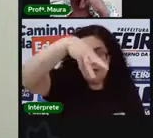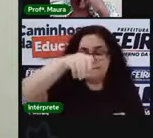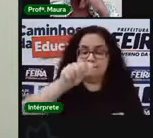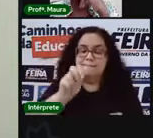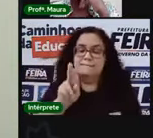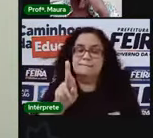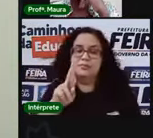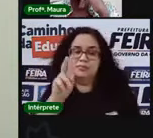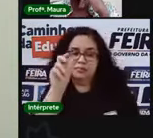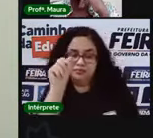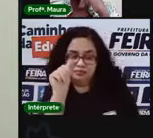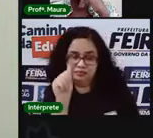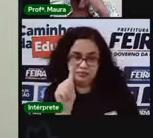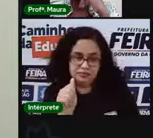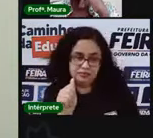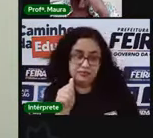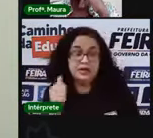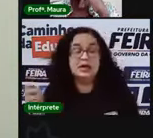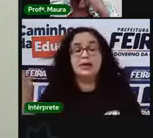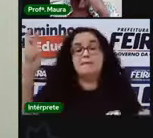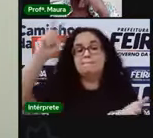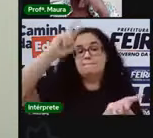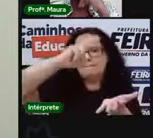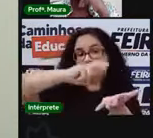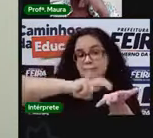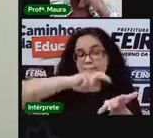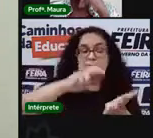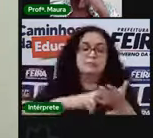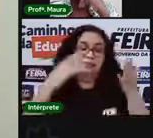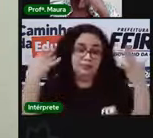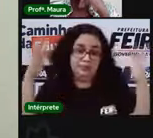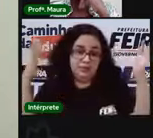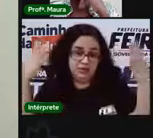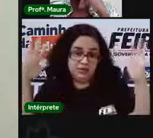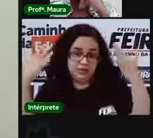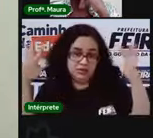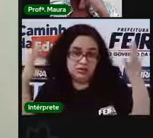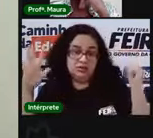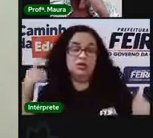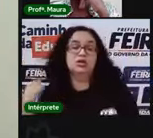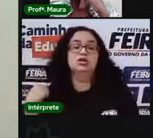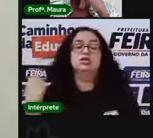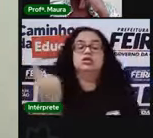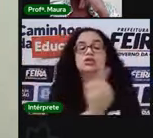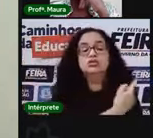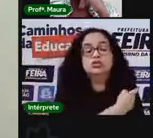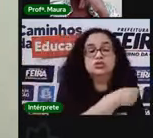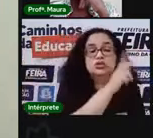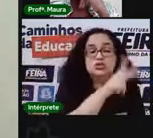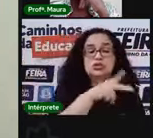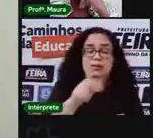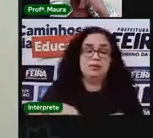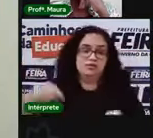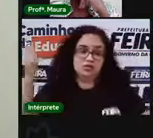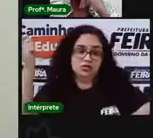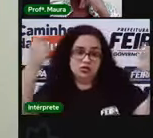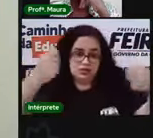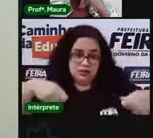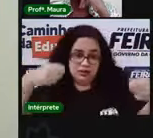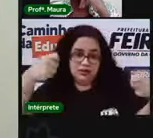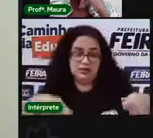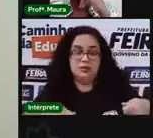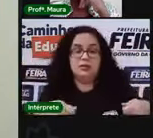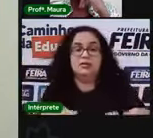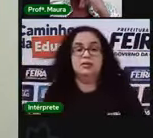professora Railda trouxeram para essa manhã. Parabéns! Nossos professores precisam deste papo.